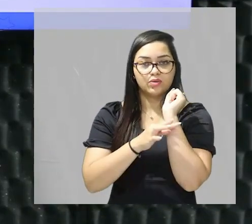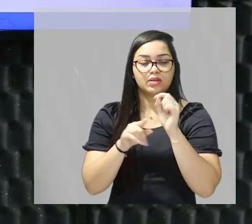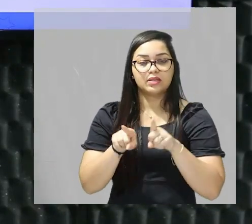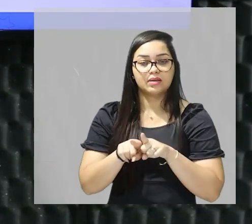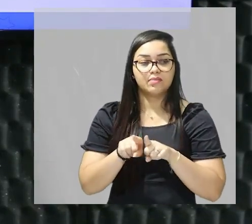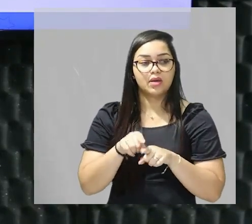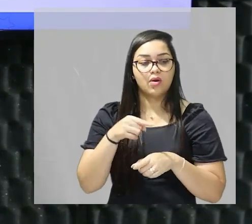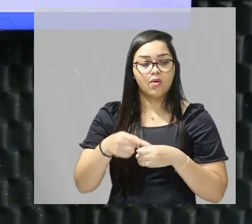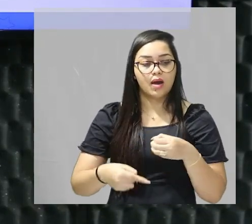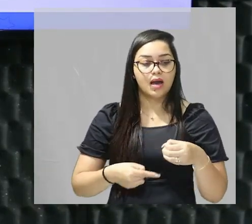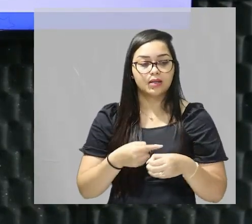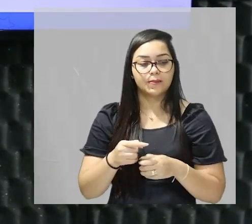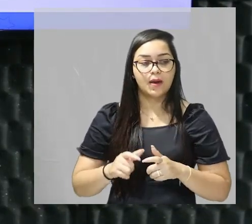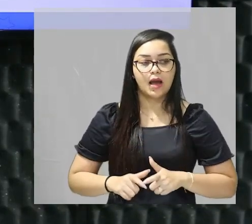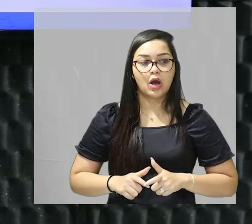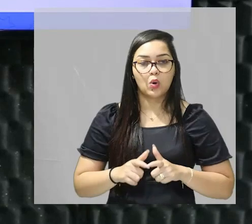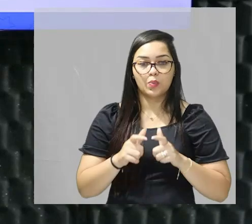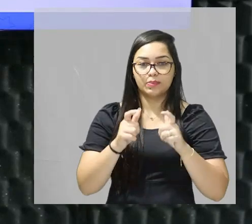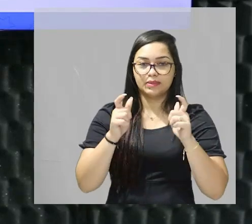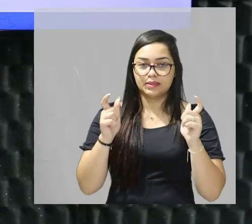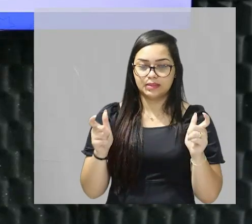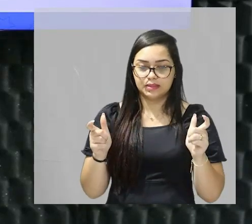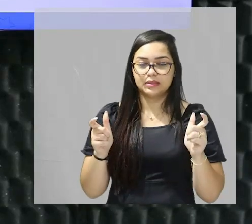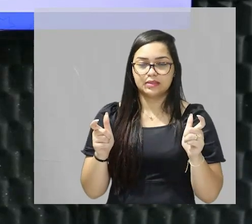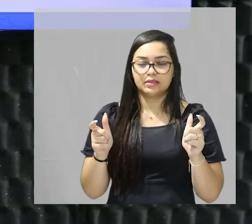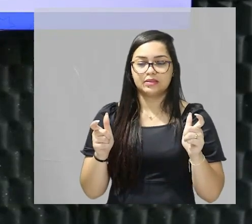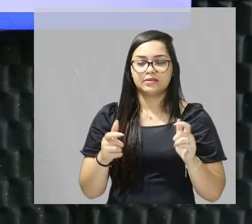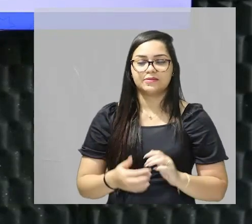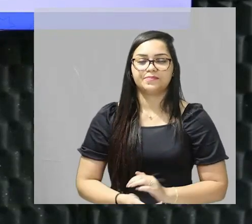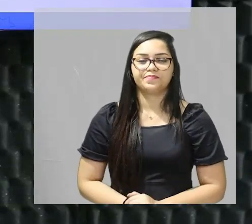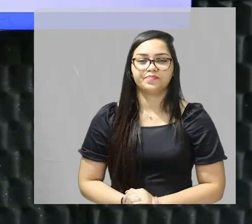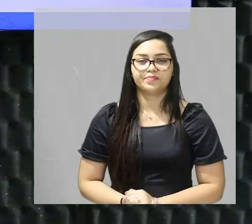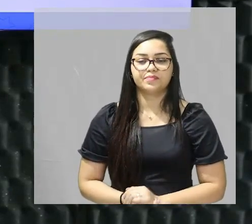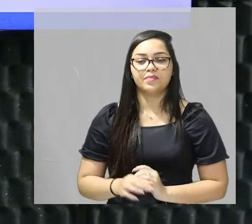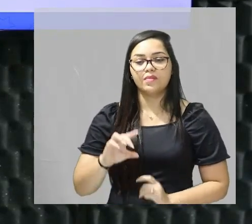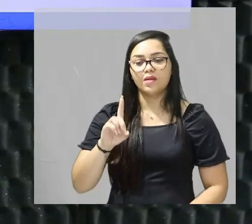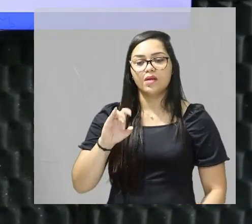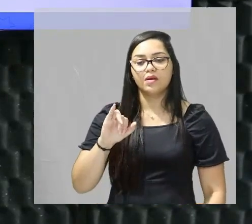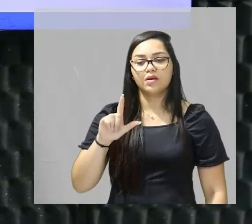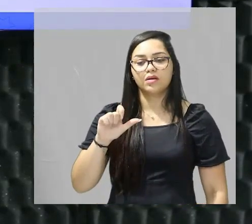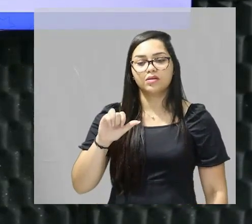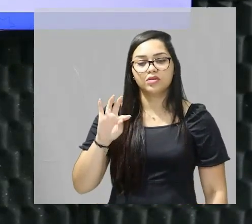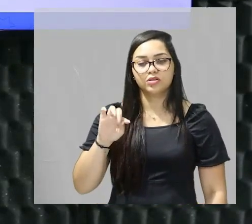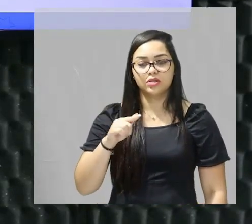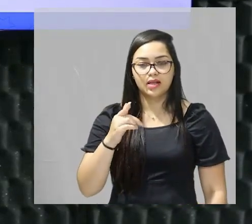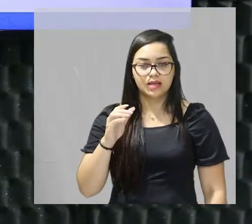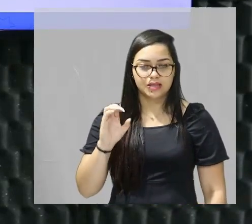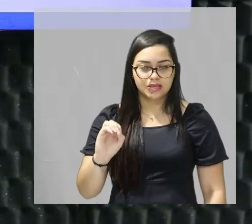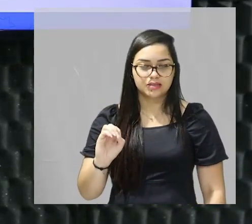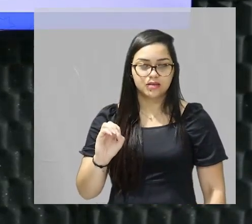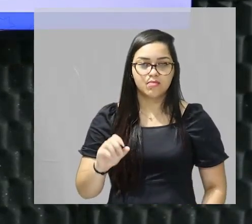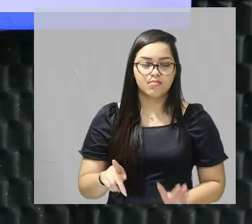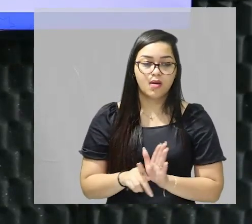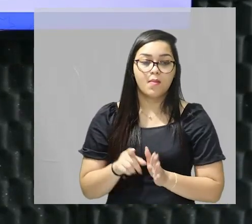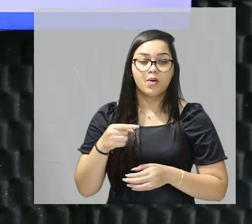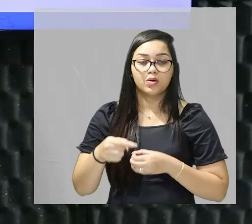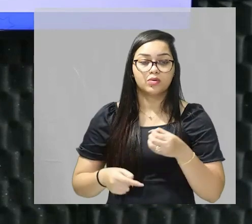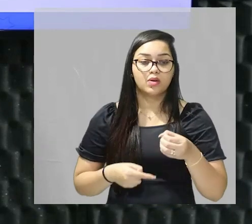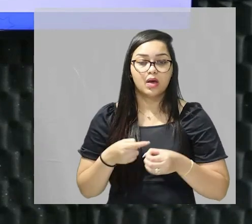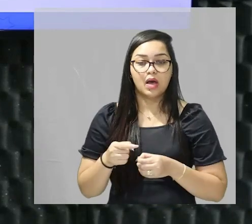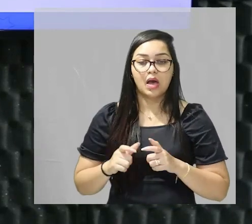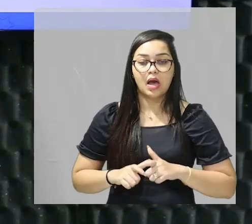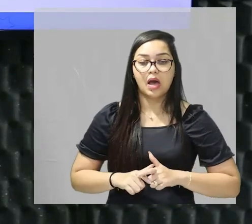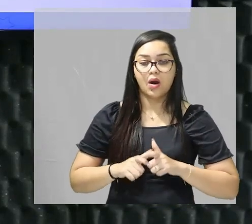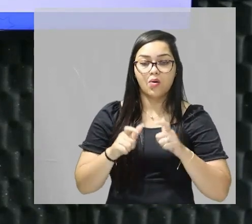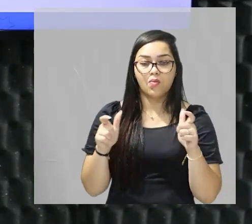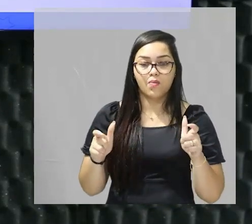o átomo está aumentando de tamanho. Dilatação, né? No caso, dilatação do átomo. Aumento